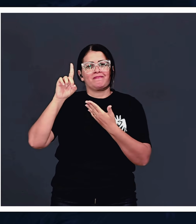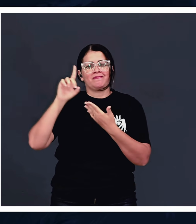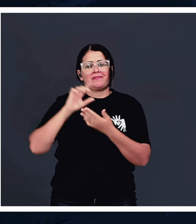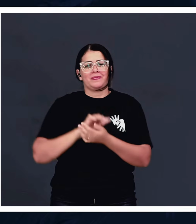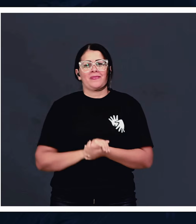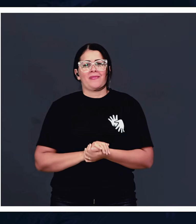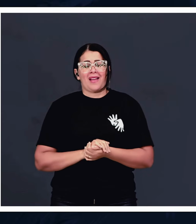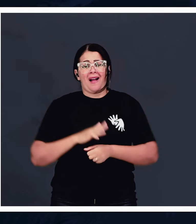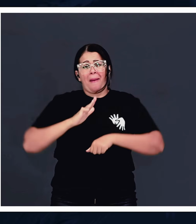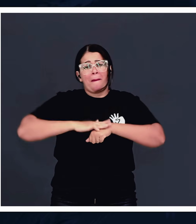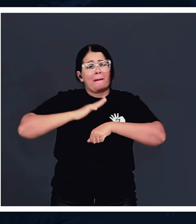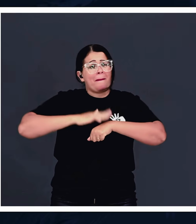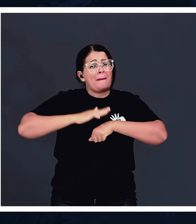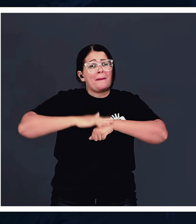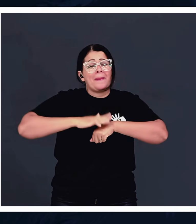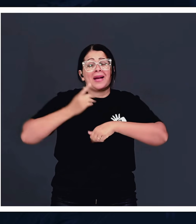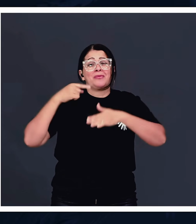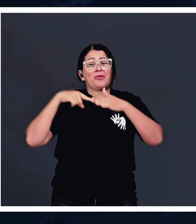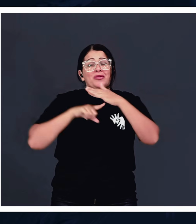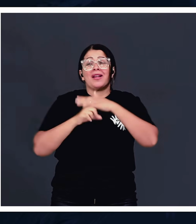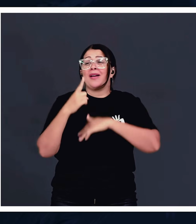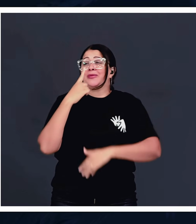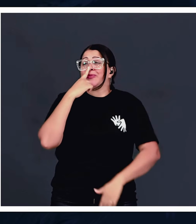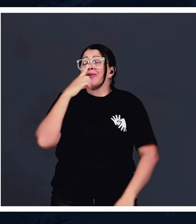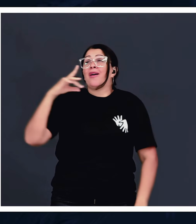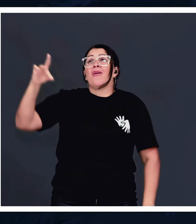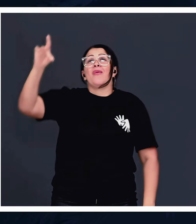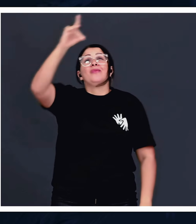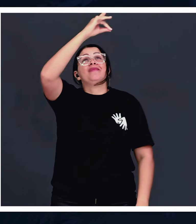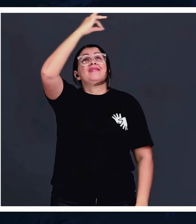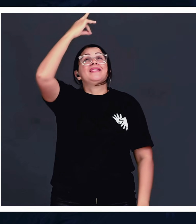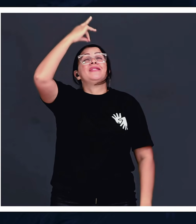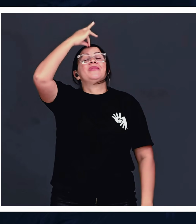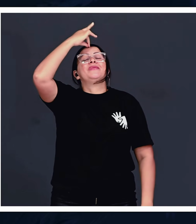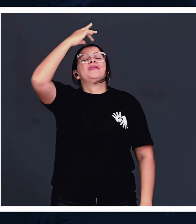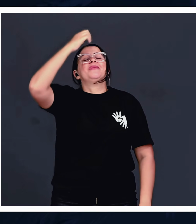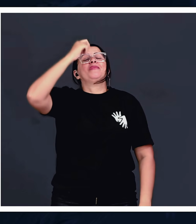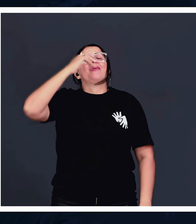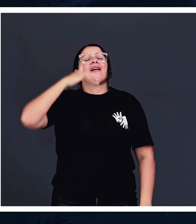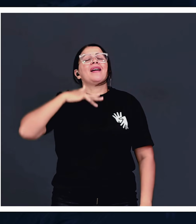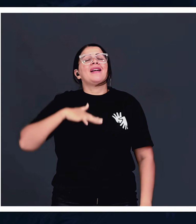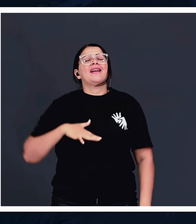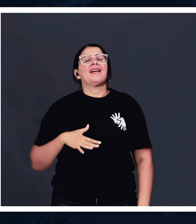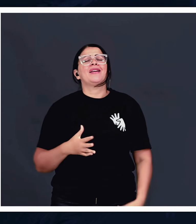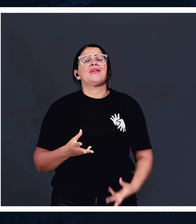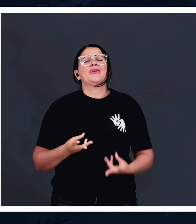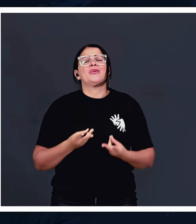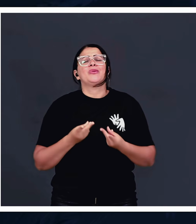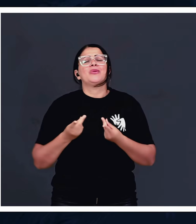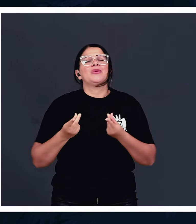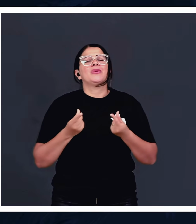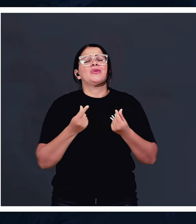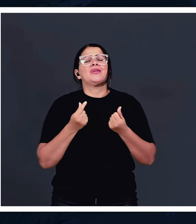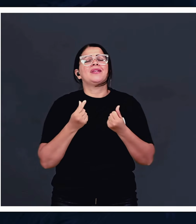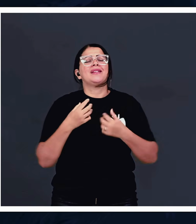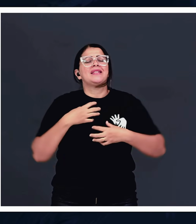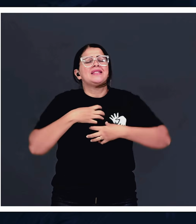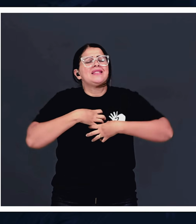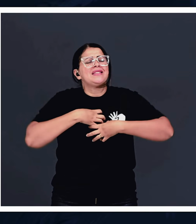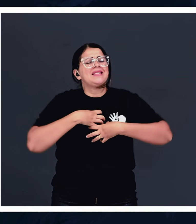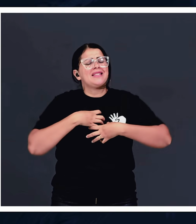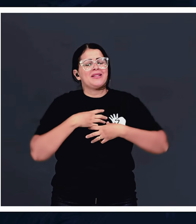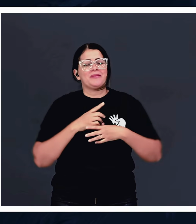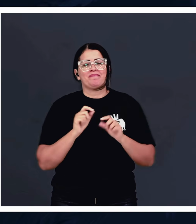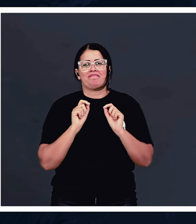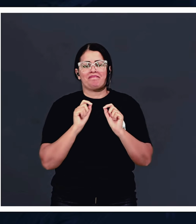Quanto mais intimidade nós temos com o Espírito Santo, mais nós seremos sensíveis à sua voz.